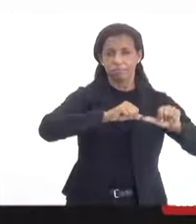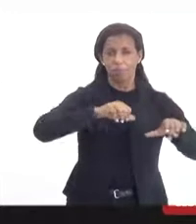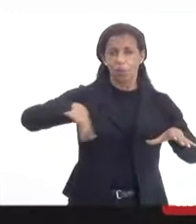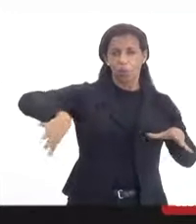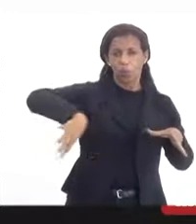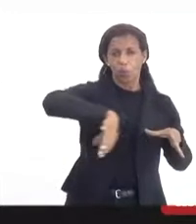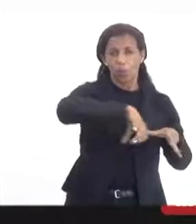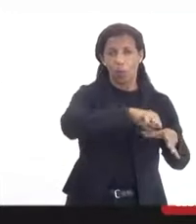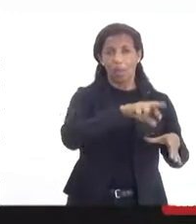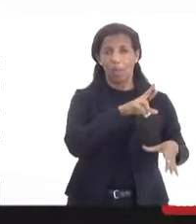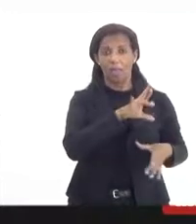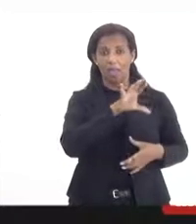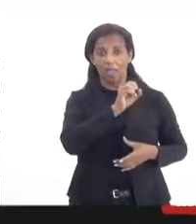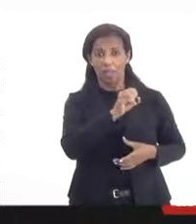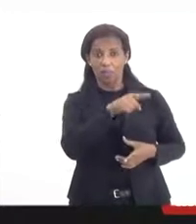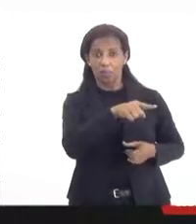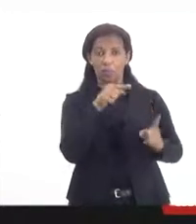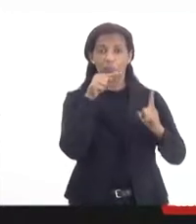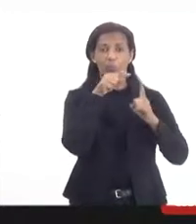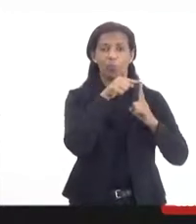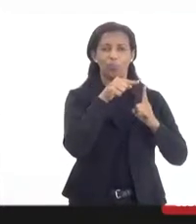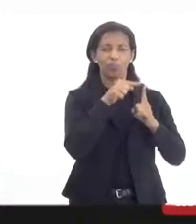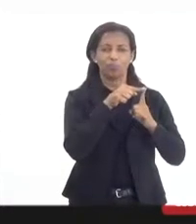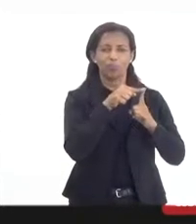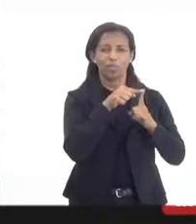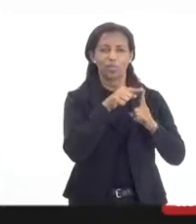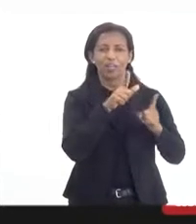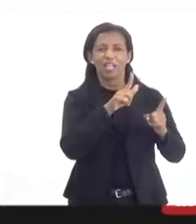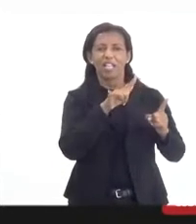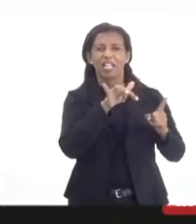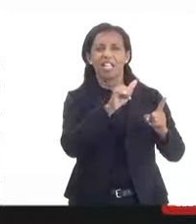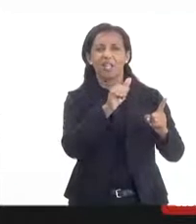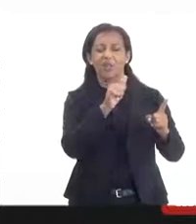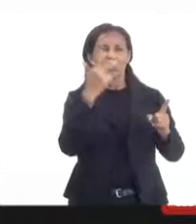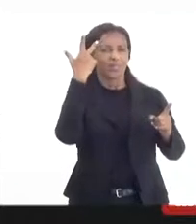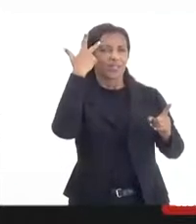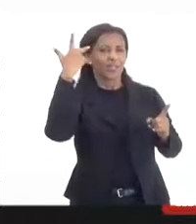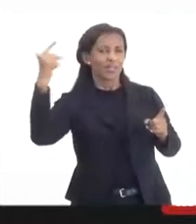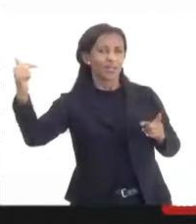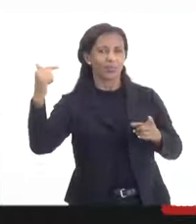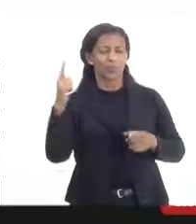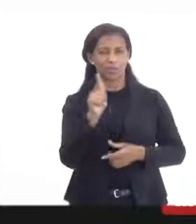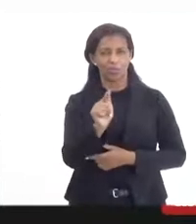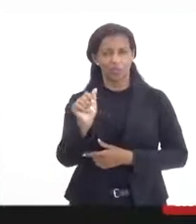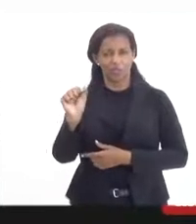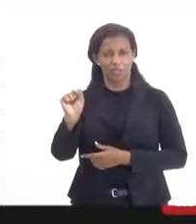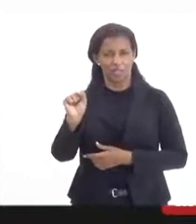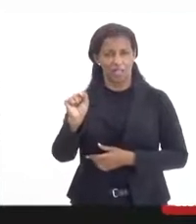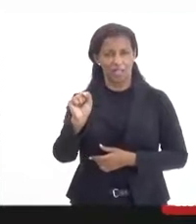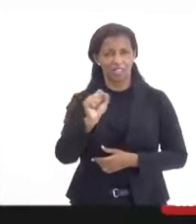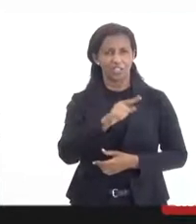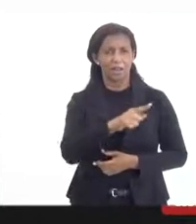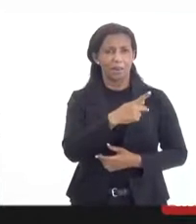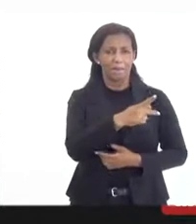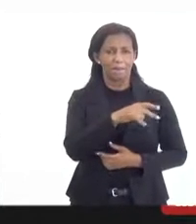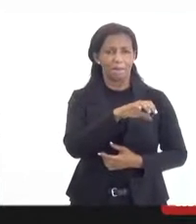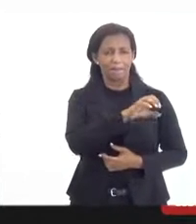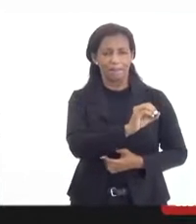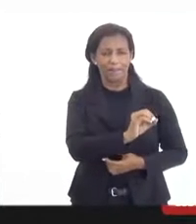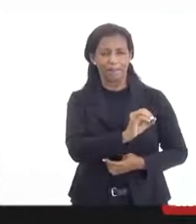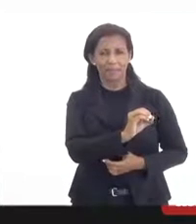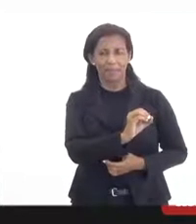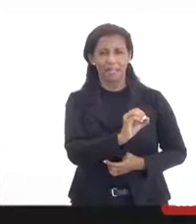é objeto de, ele resulta em líquidos de gás natural, correntes de pentano,